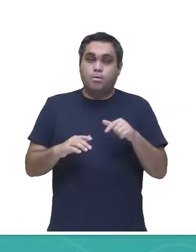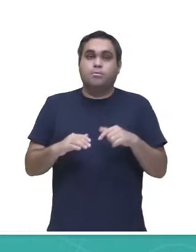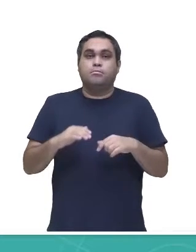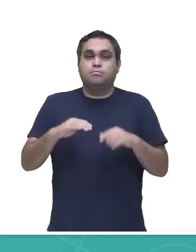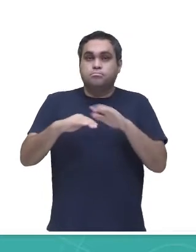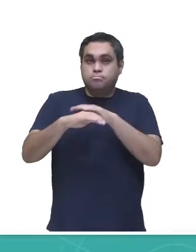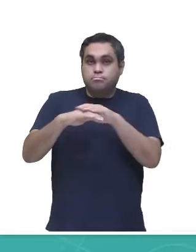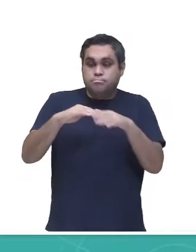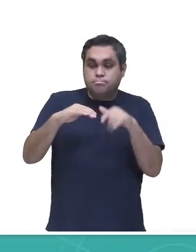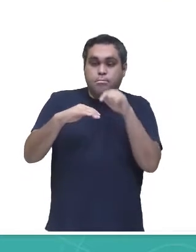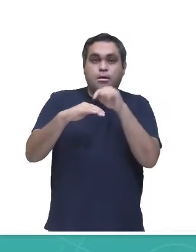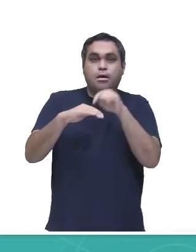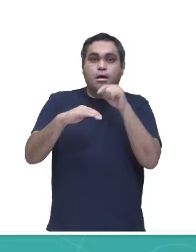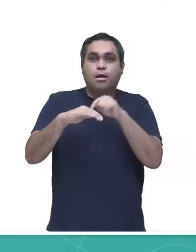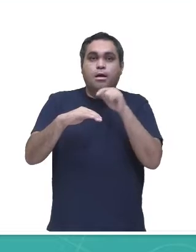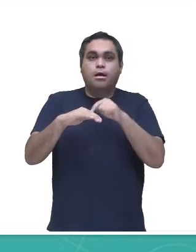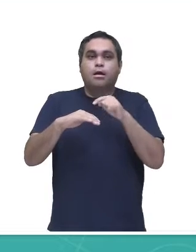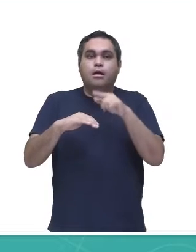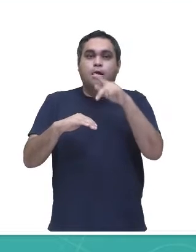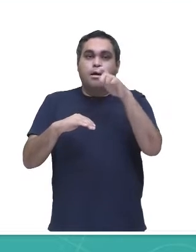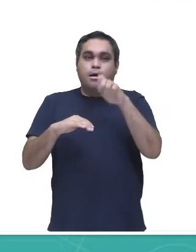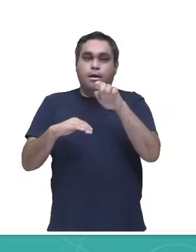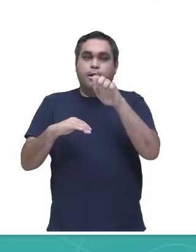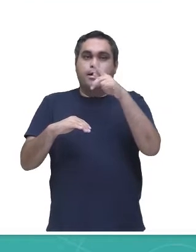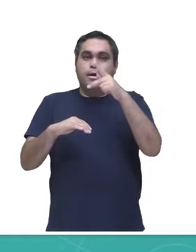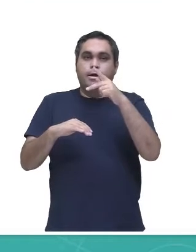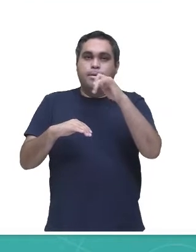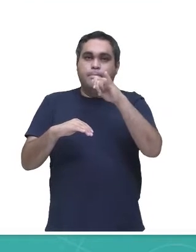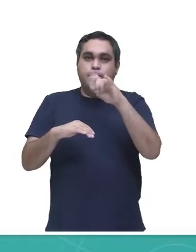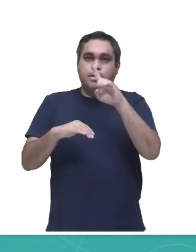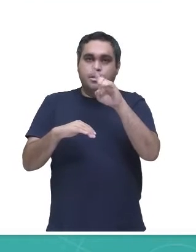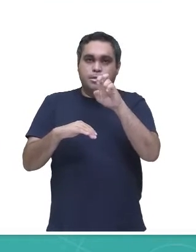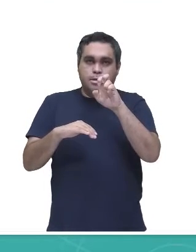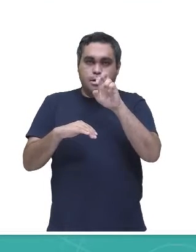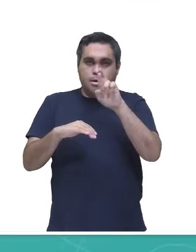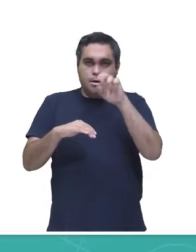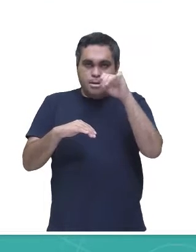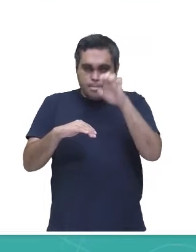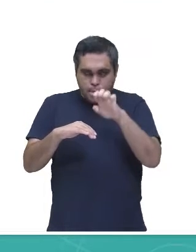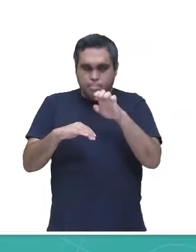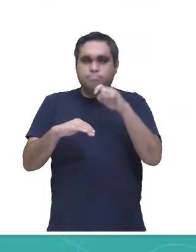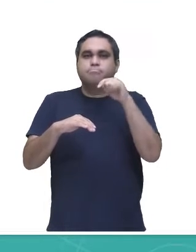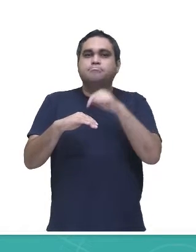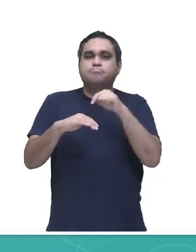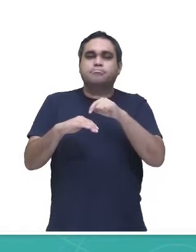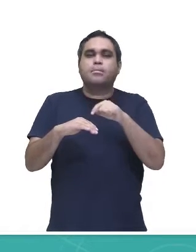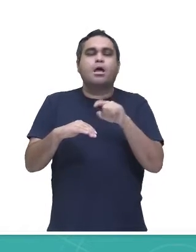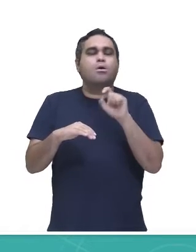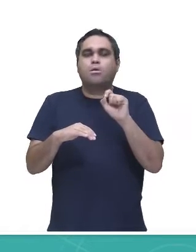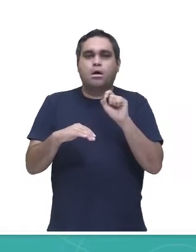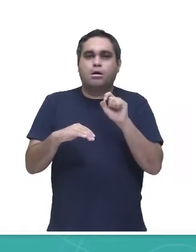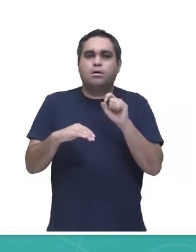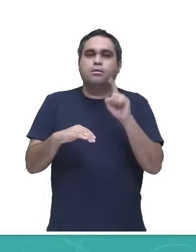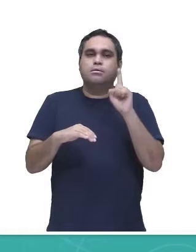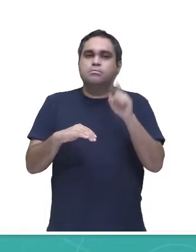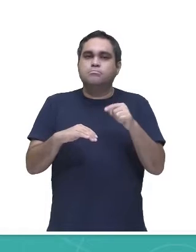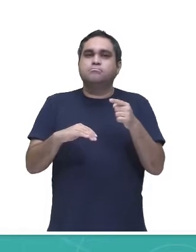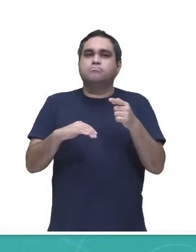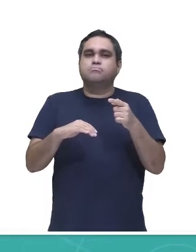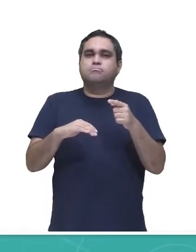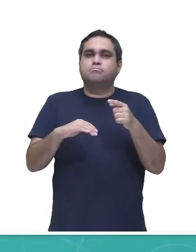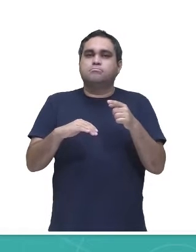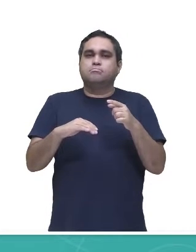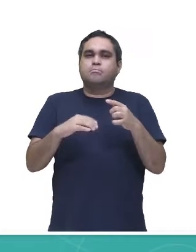A primeira camada que a gente observa aí da pele é a epiderme. E a epiderme, ela é constituída por